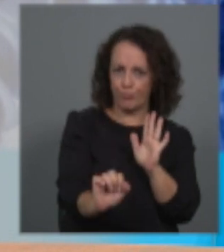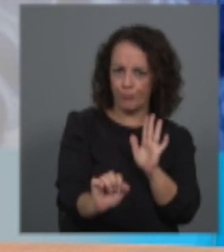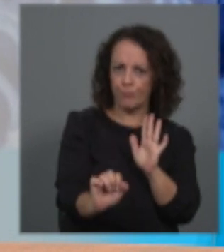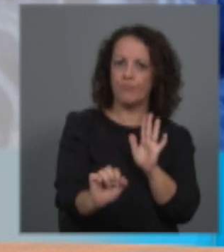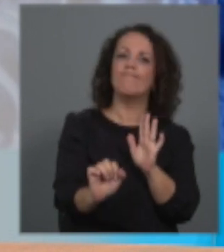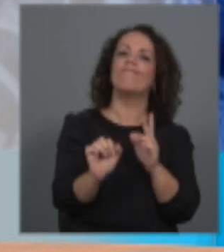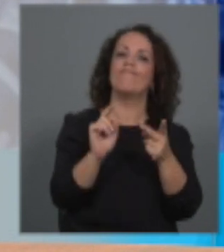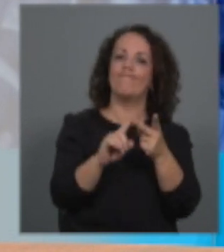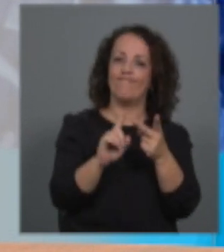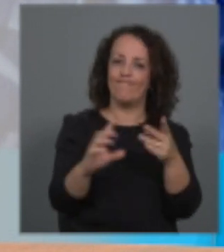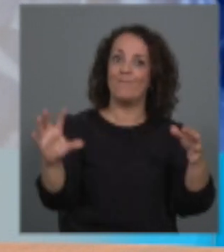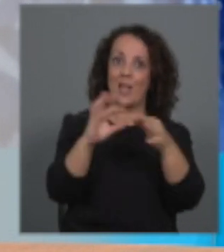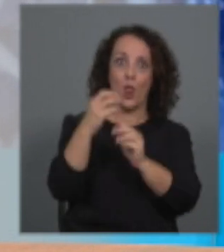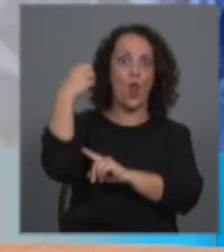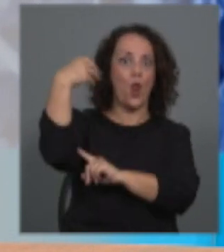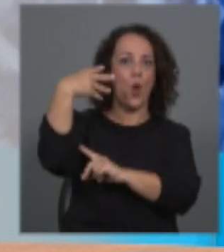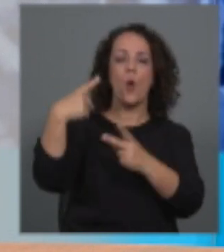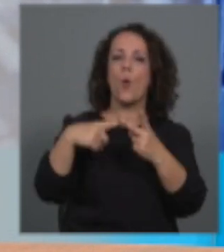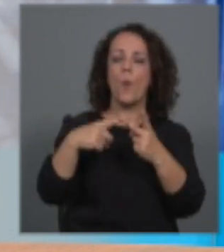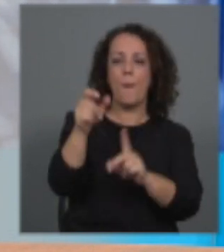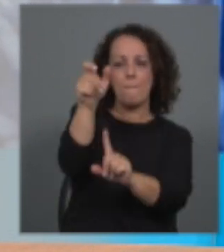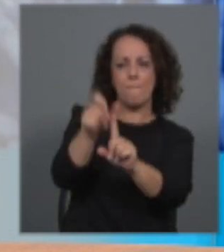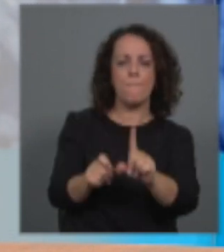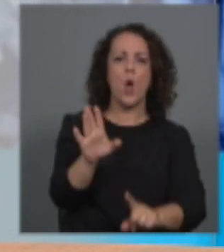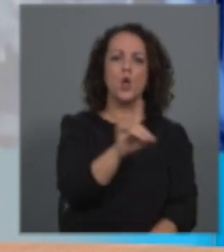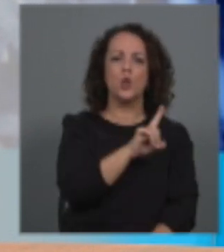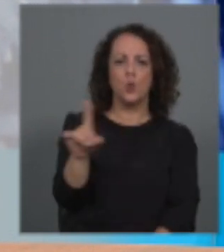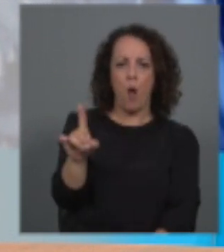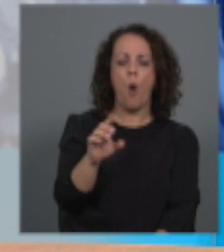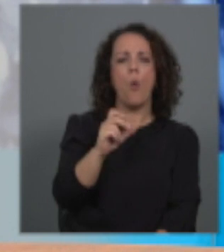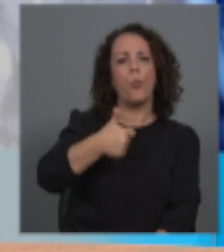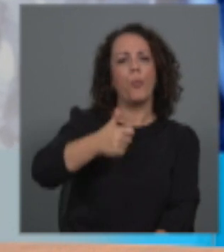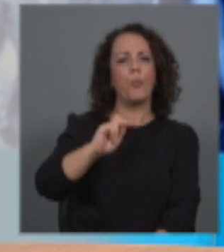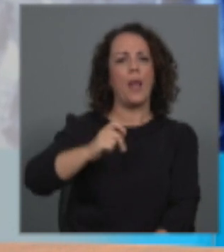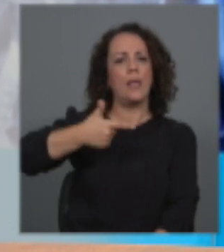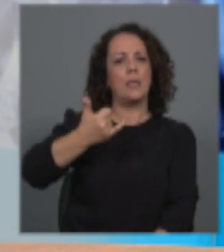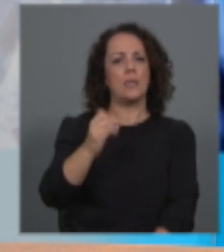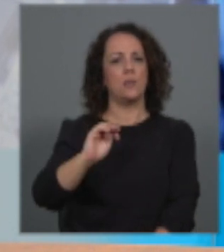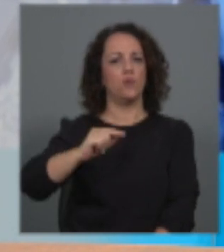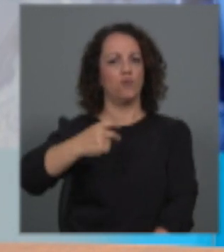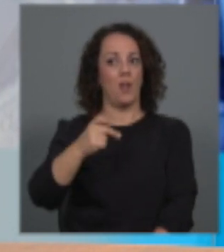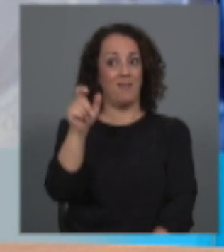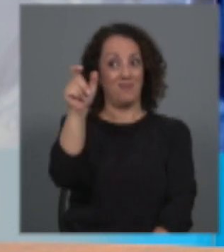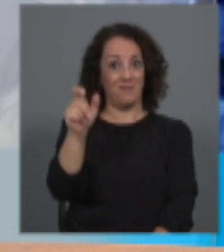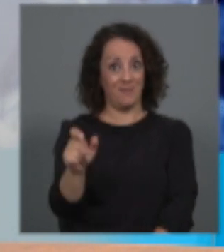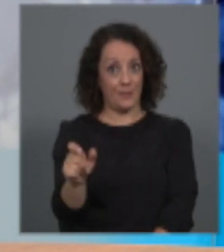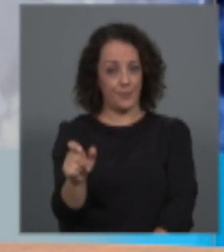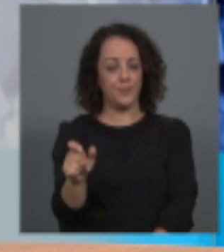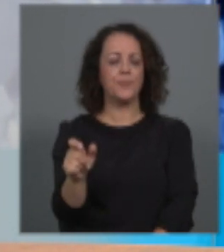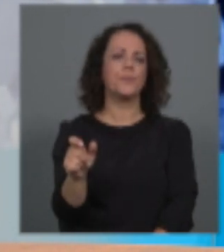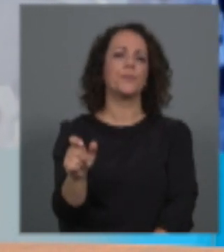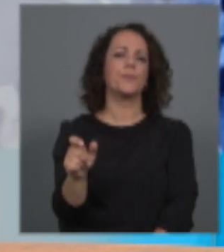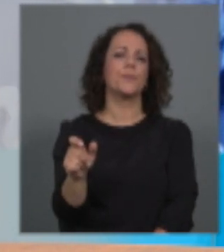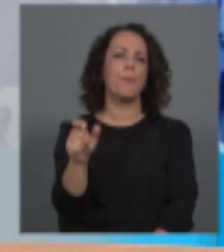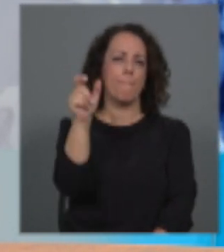luz é o Batista, é João o Batista. Ele aparece aqui,